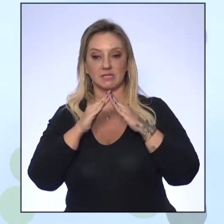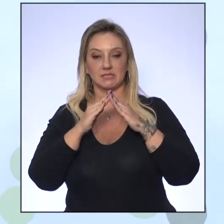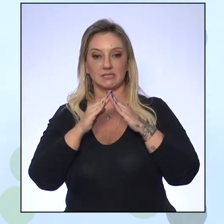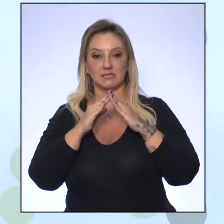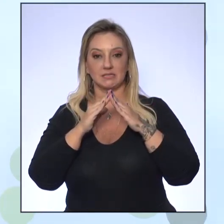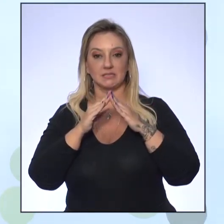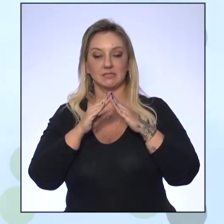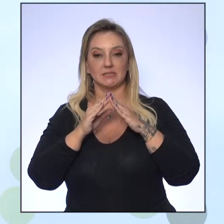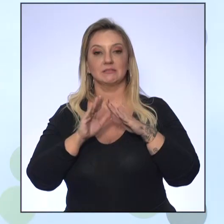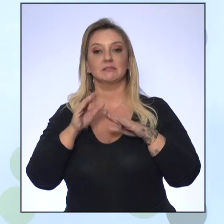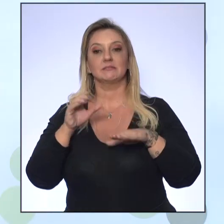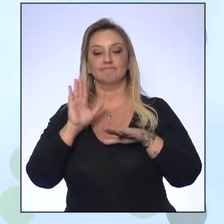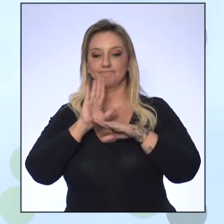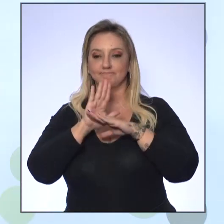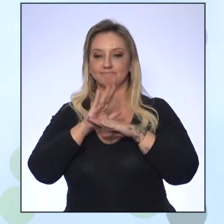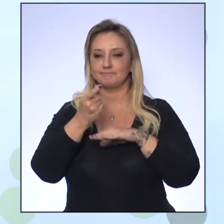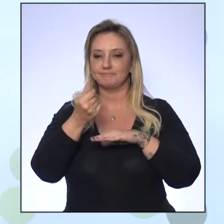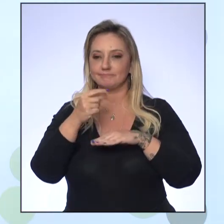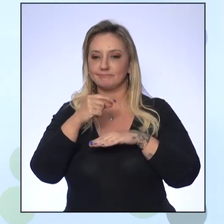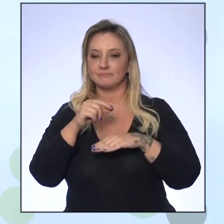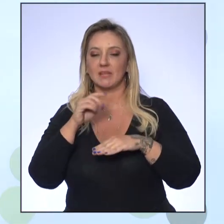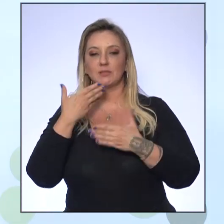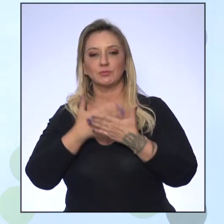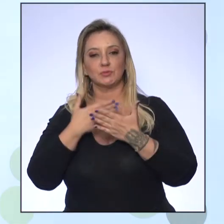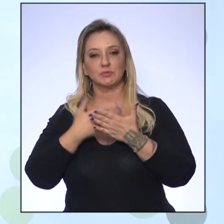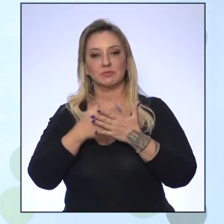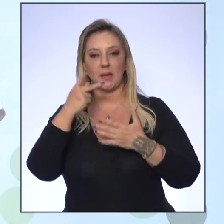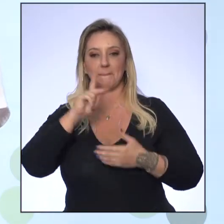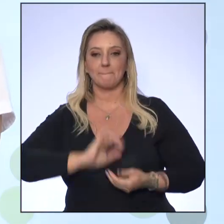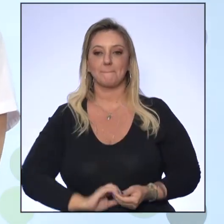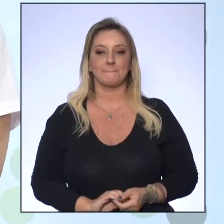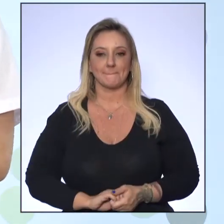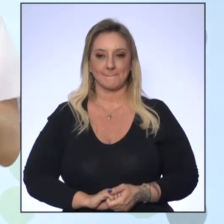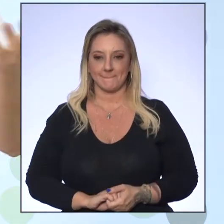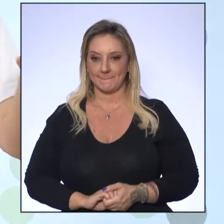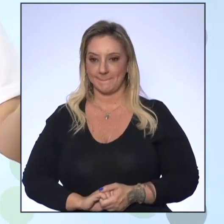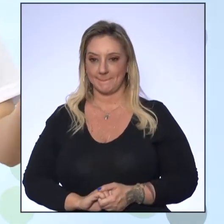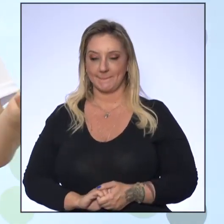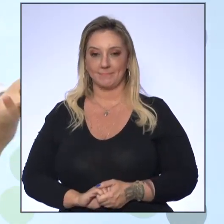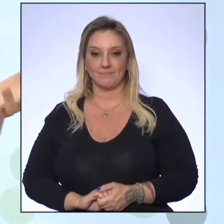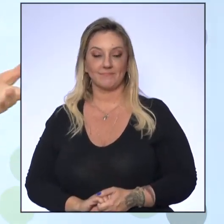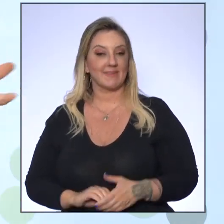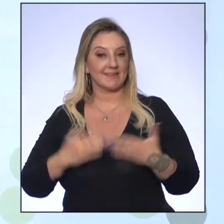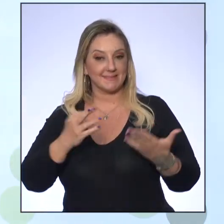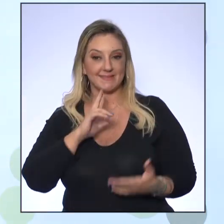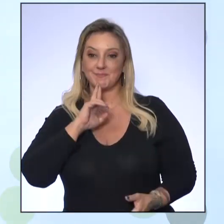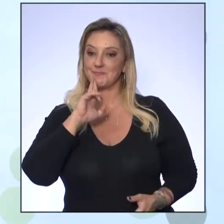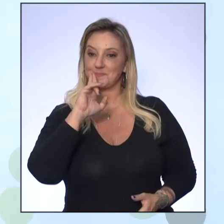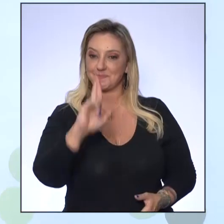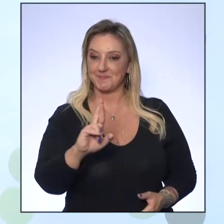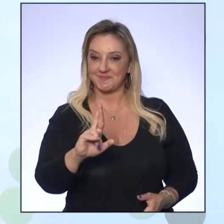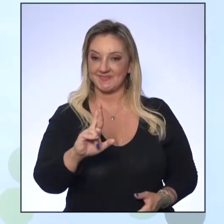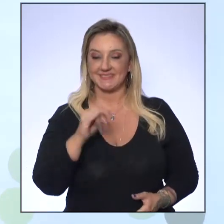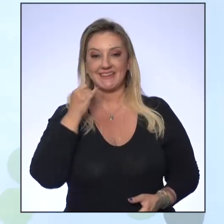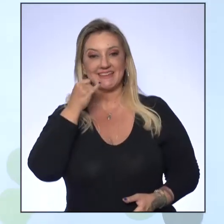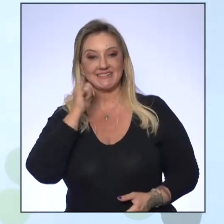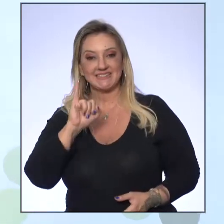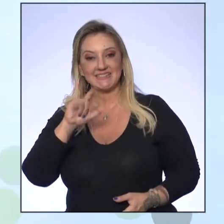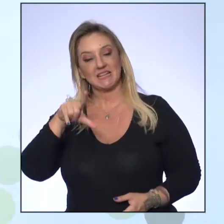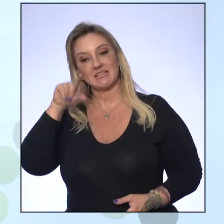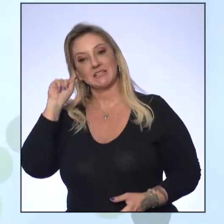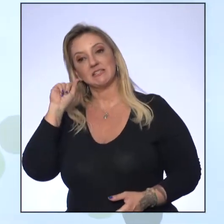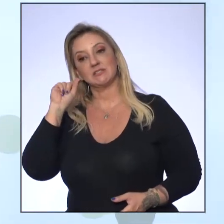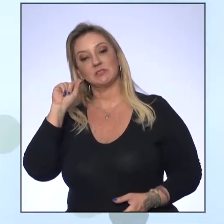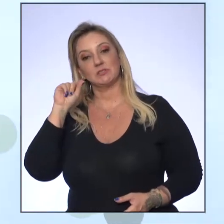também auxílio financeiro para você estudar. Bom, então o recado está dado. Se você optar